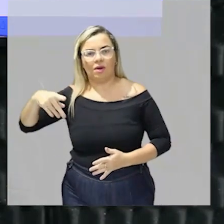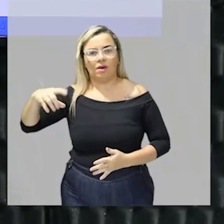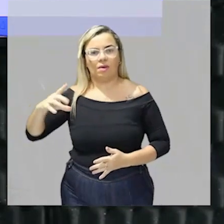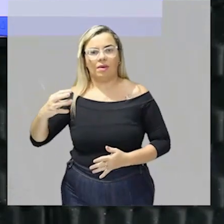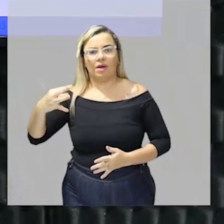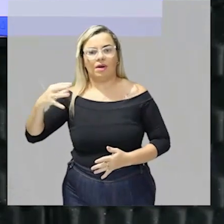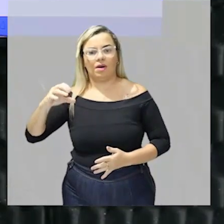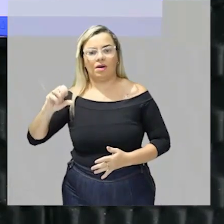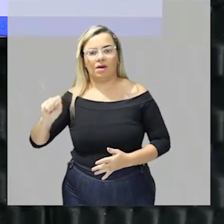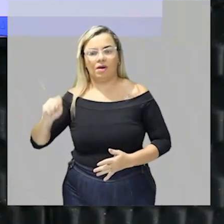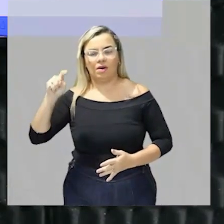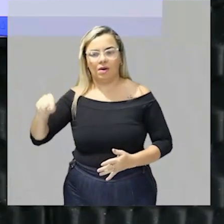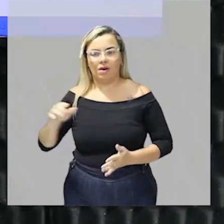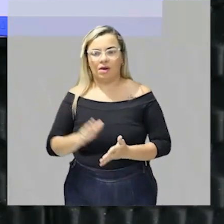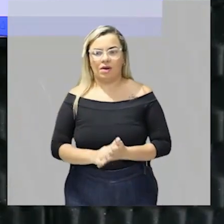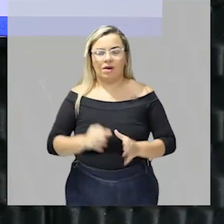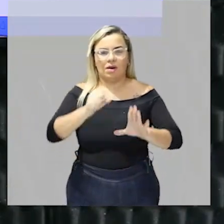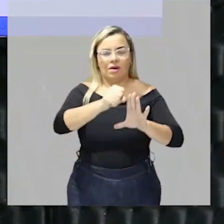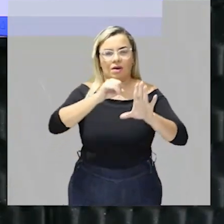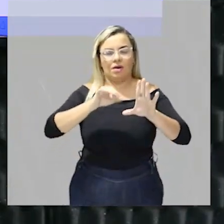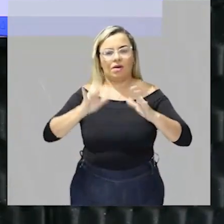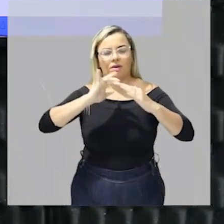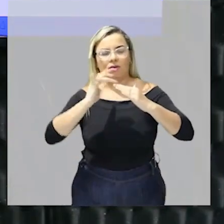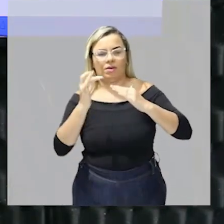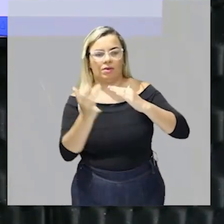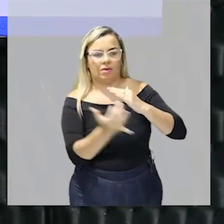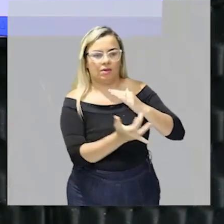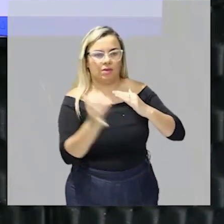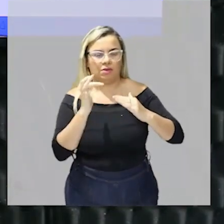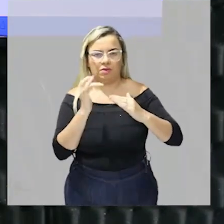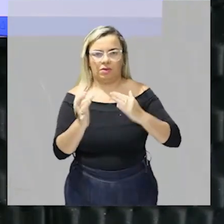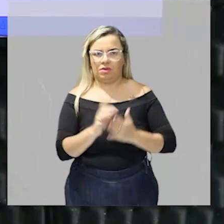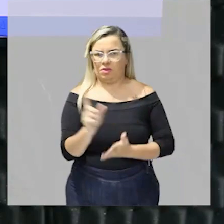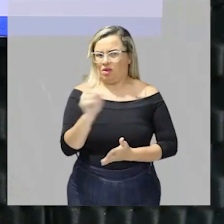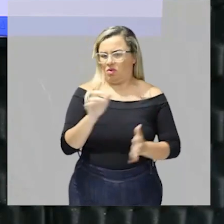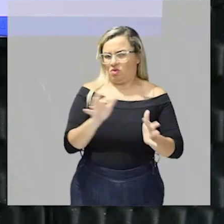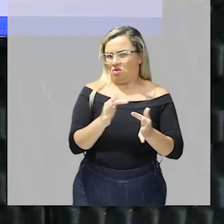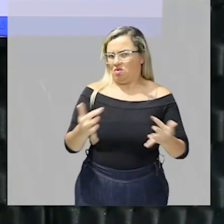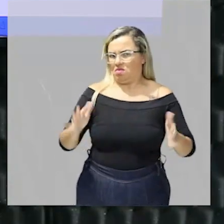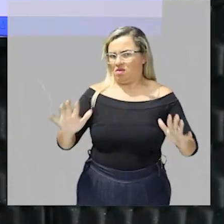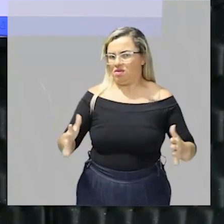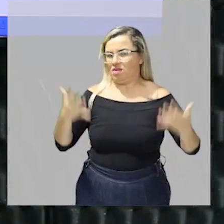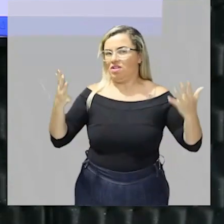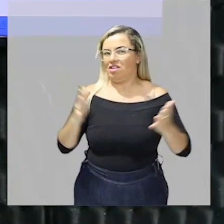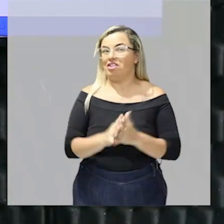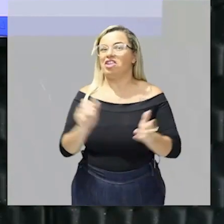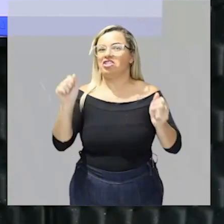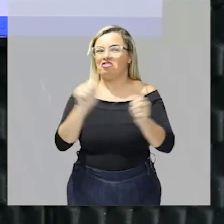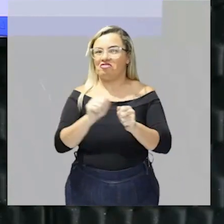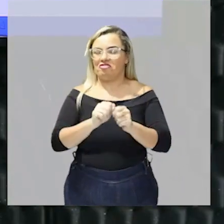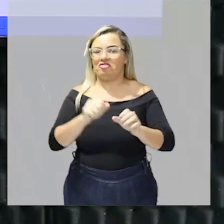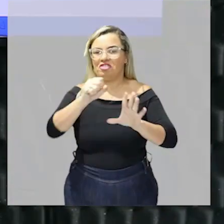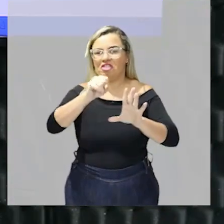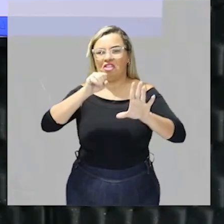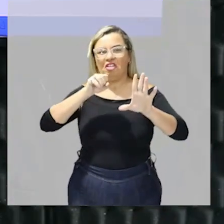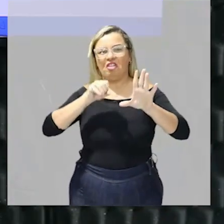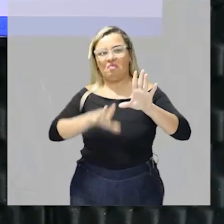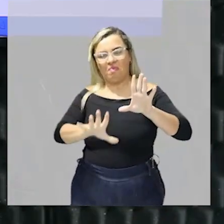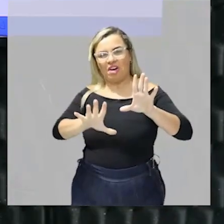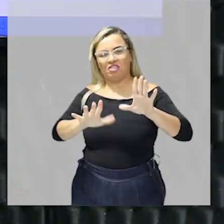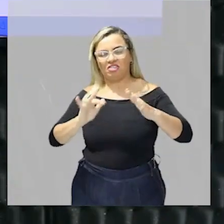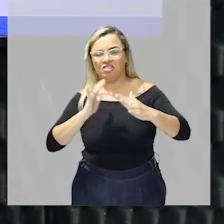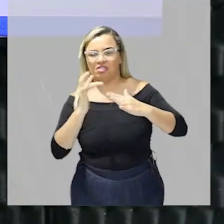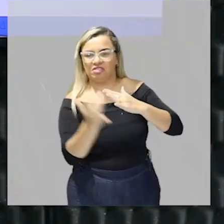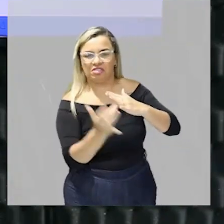Pelotas, postar nas redes sociais, ele não simplesmente só comemorou, mas ele fez a postagem nas redes sociais,